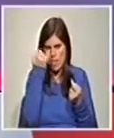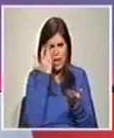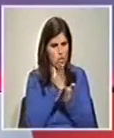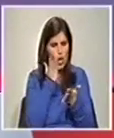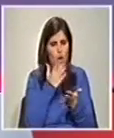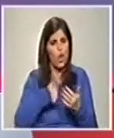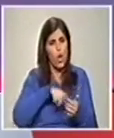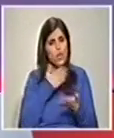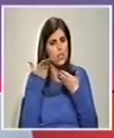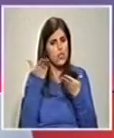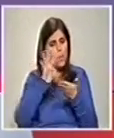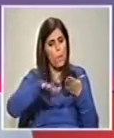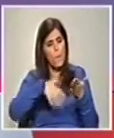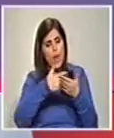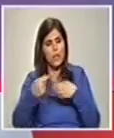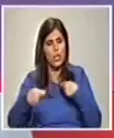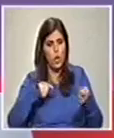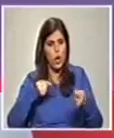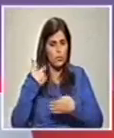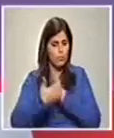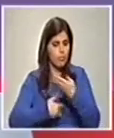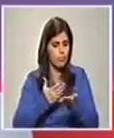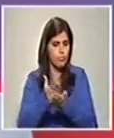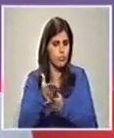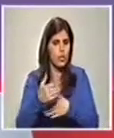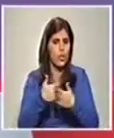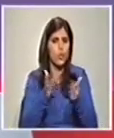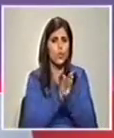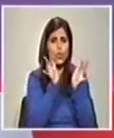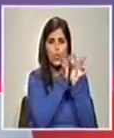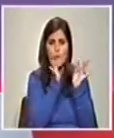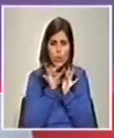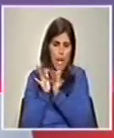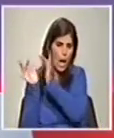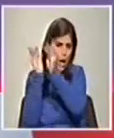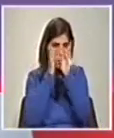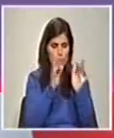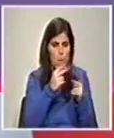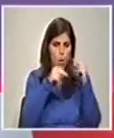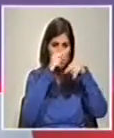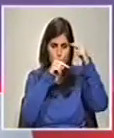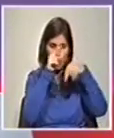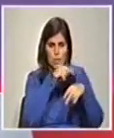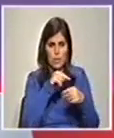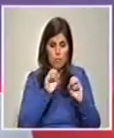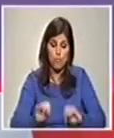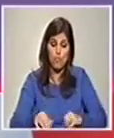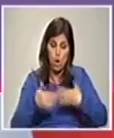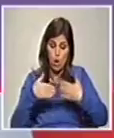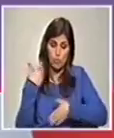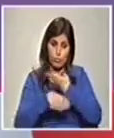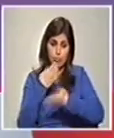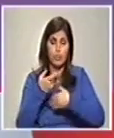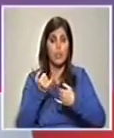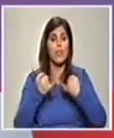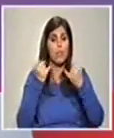a fazer o plano de negócio, a sustentabilidade, todos os contactos iniciais para construir o arranque e depois o